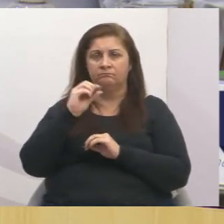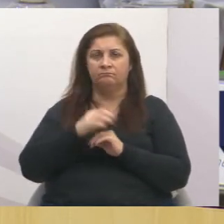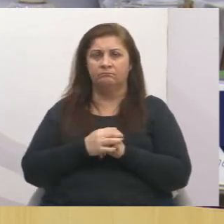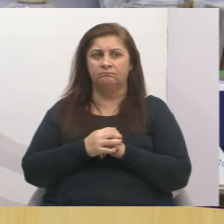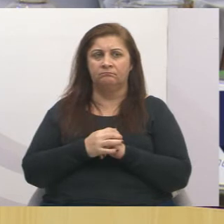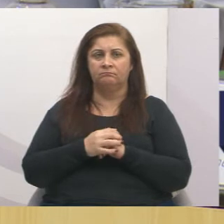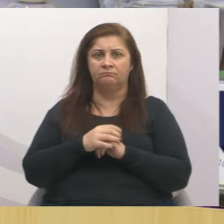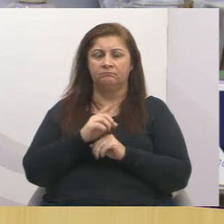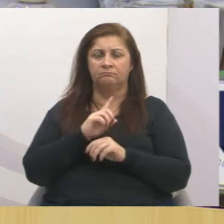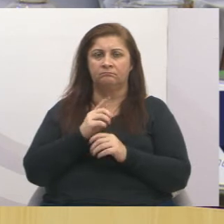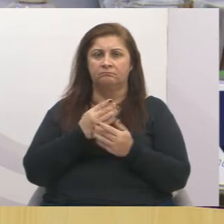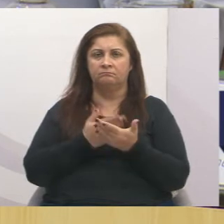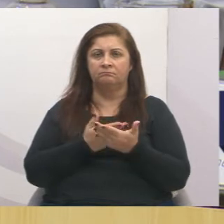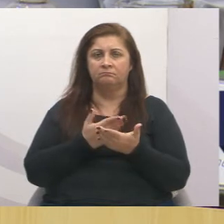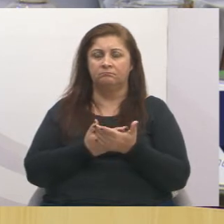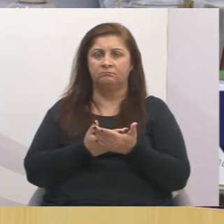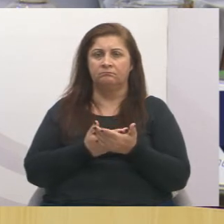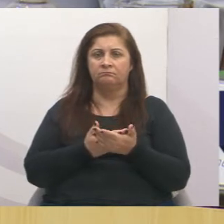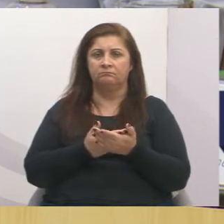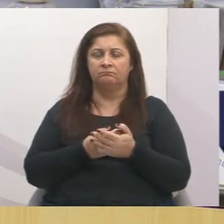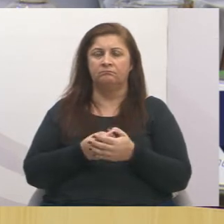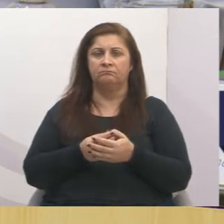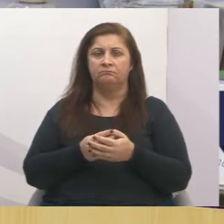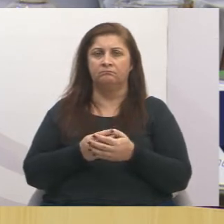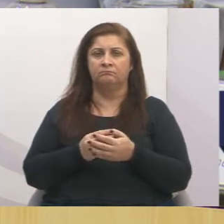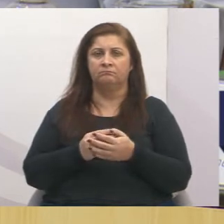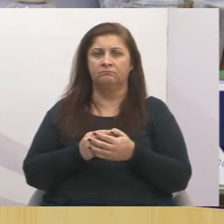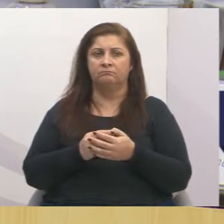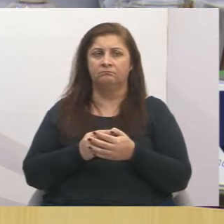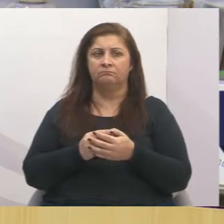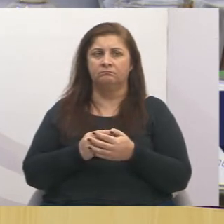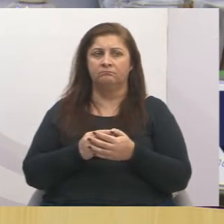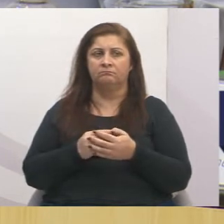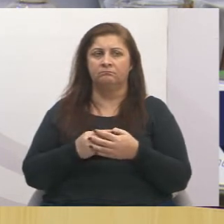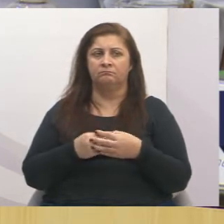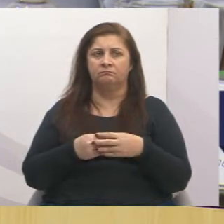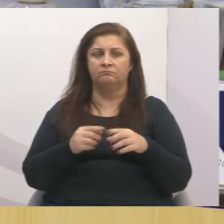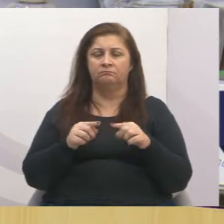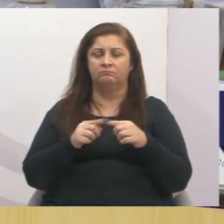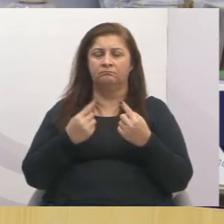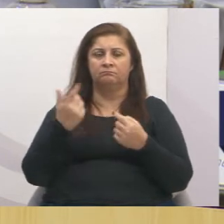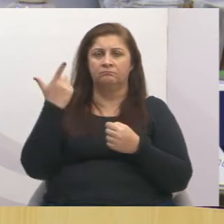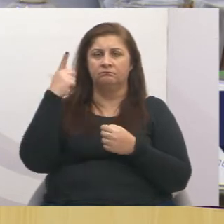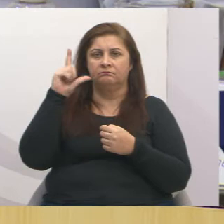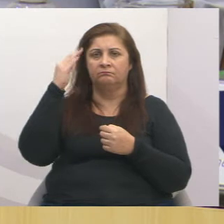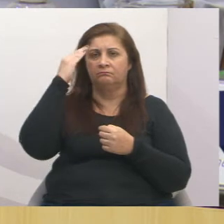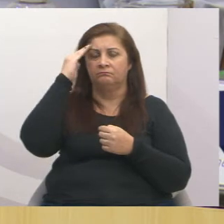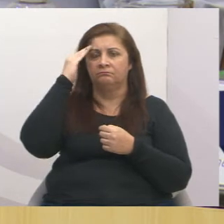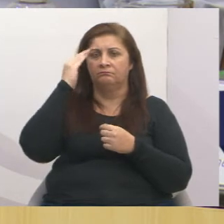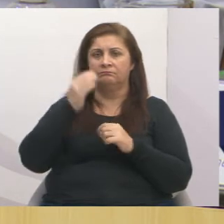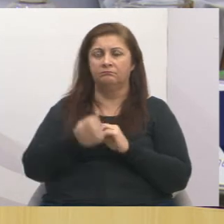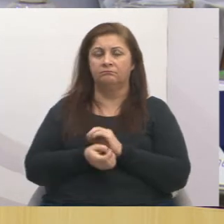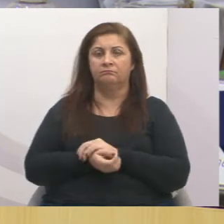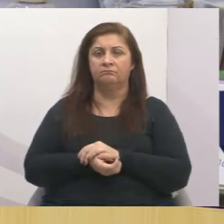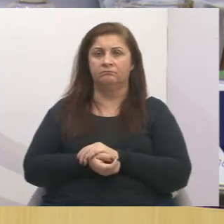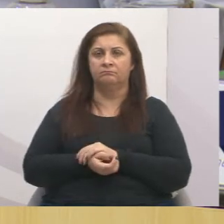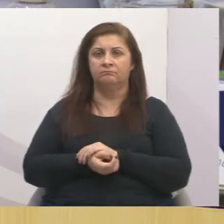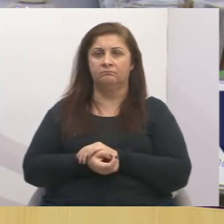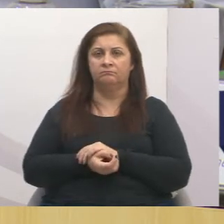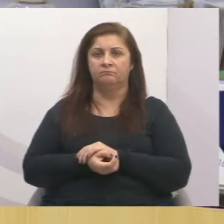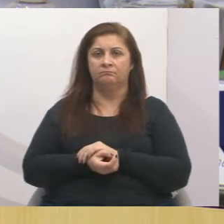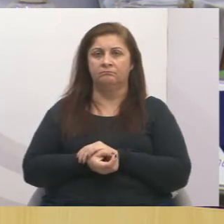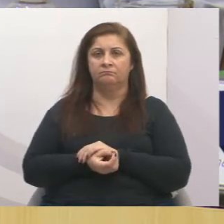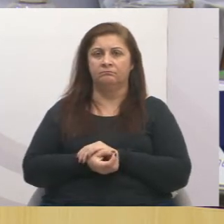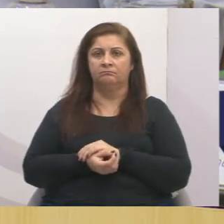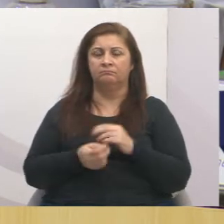tenha estudado tanto nas escolas, mas dá para entender alguma coisinha, gente.